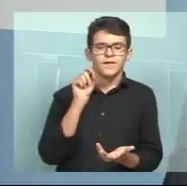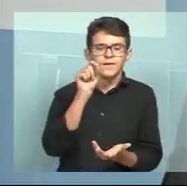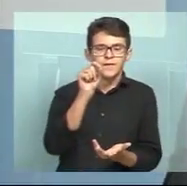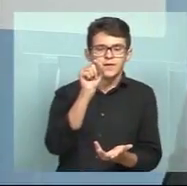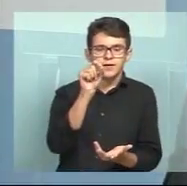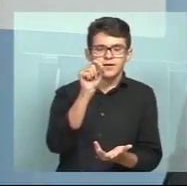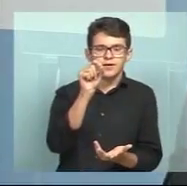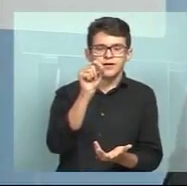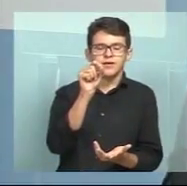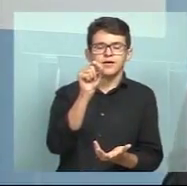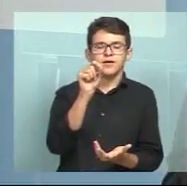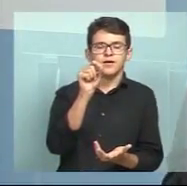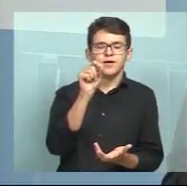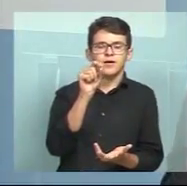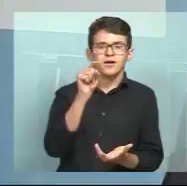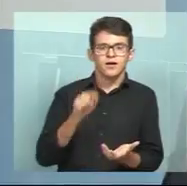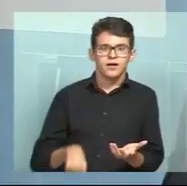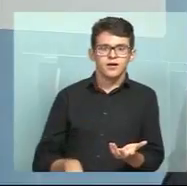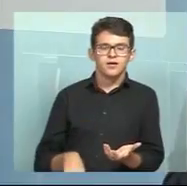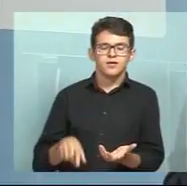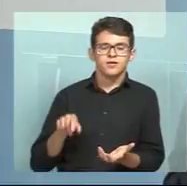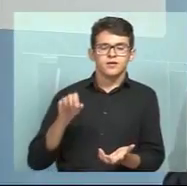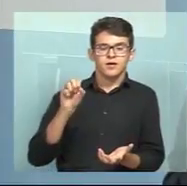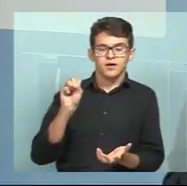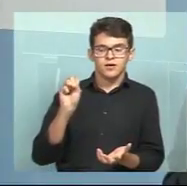essa decisão